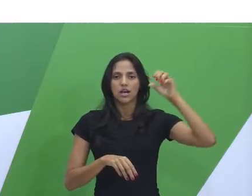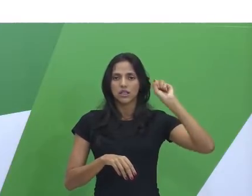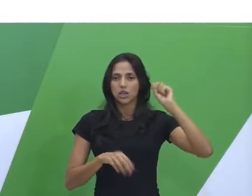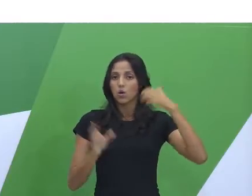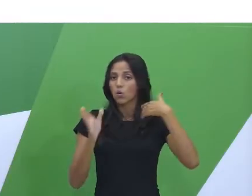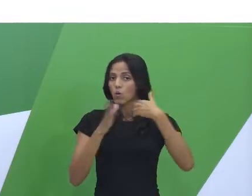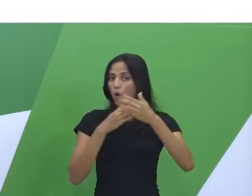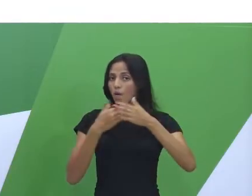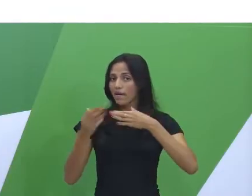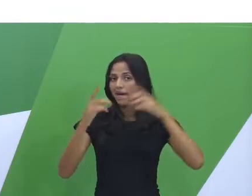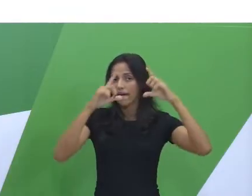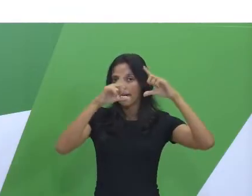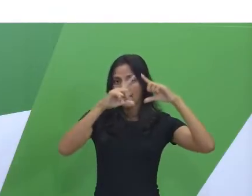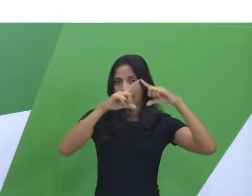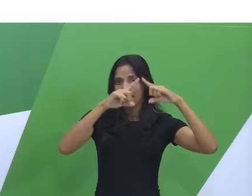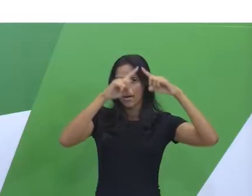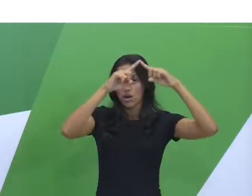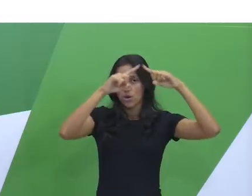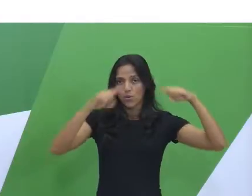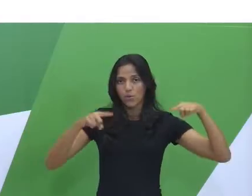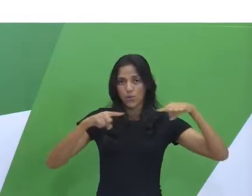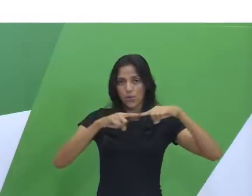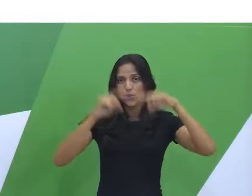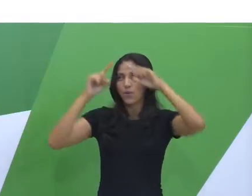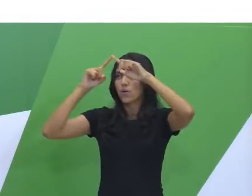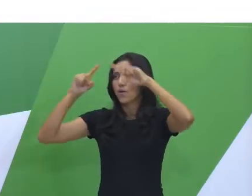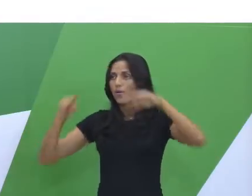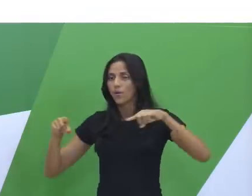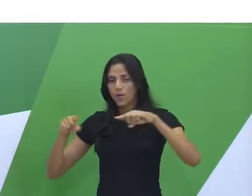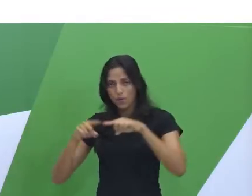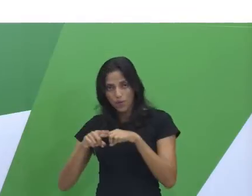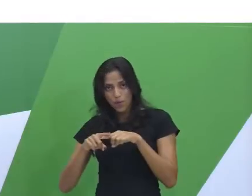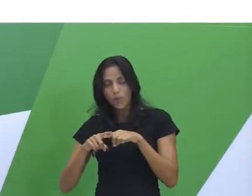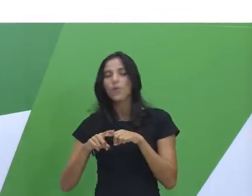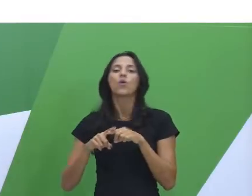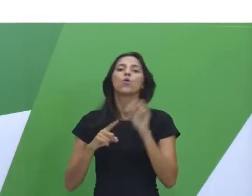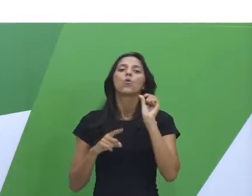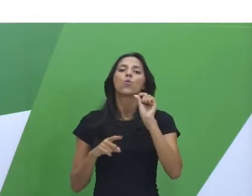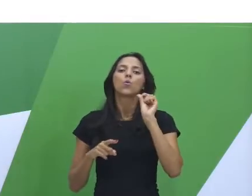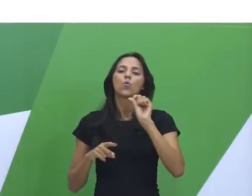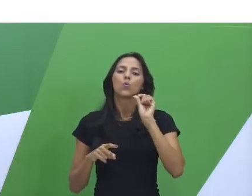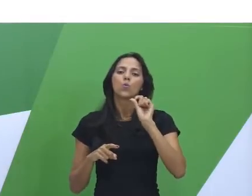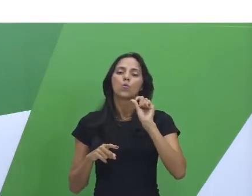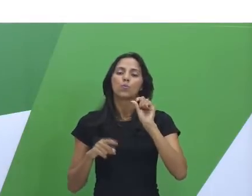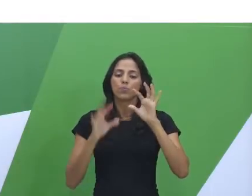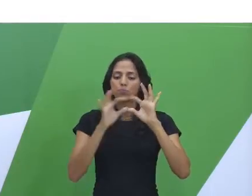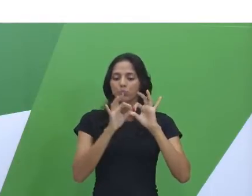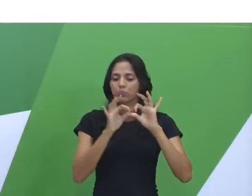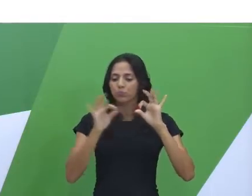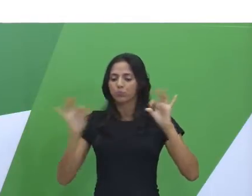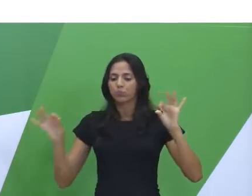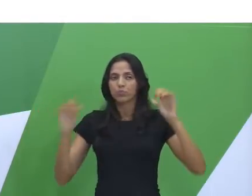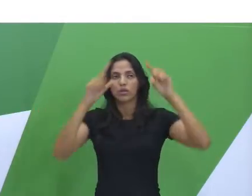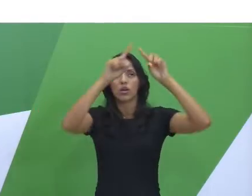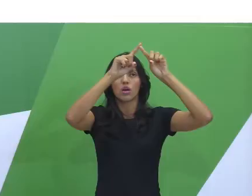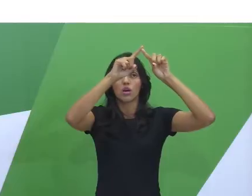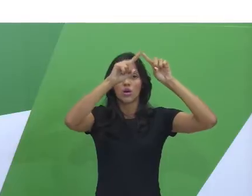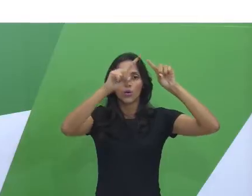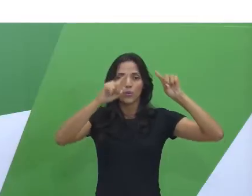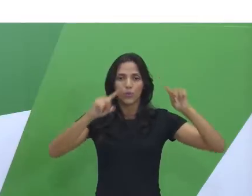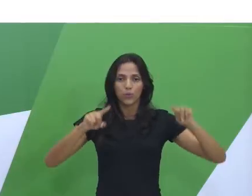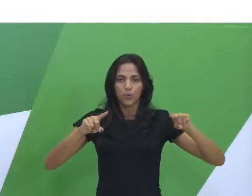ela é abrangente por ser uma lei. Em qualquer triângulo, as medidas dos lados